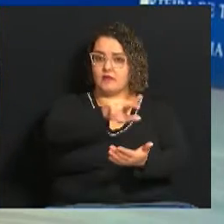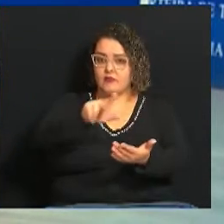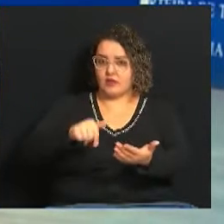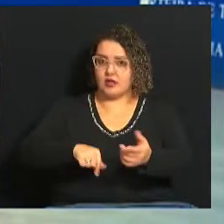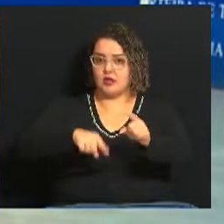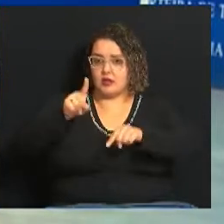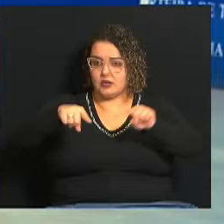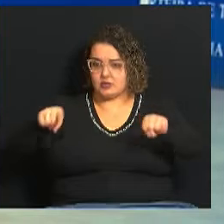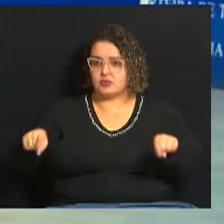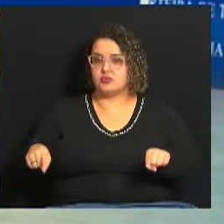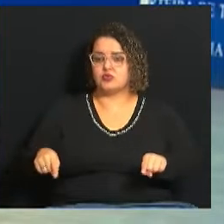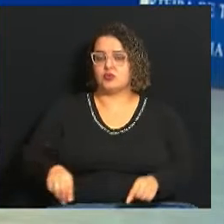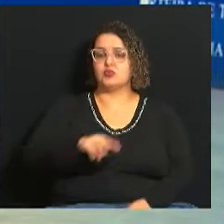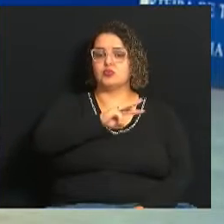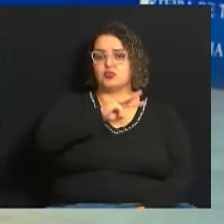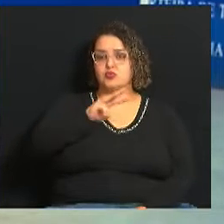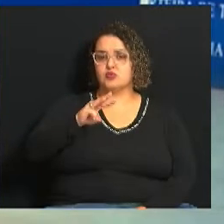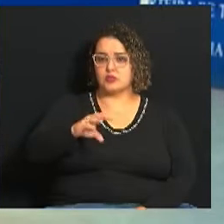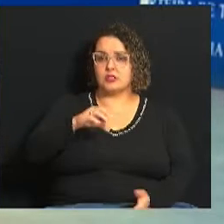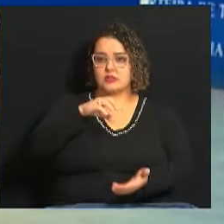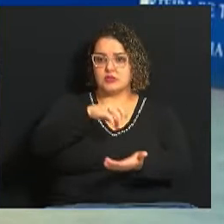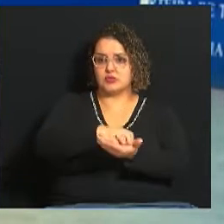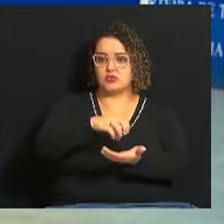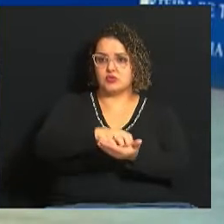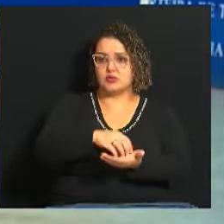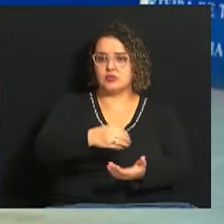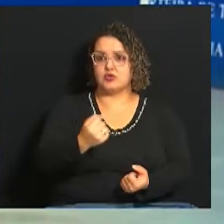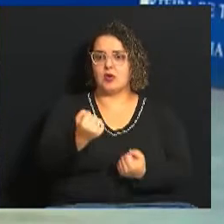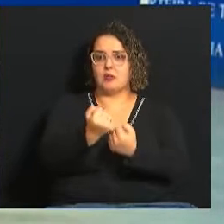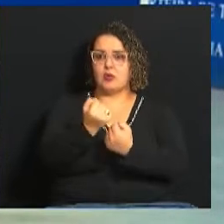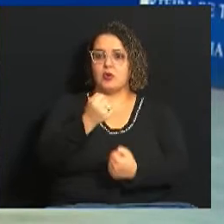CEPAT Campinas está no site